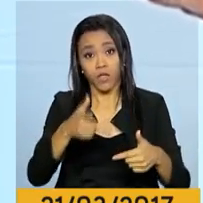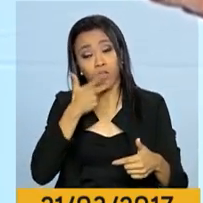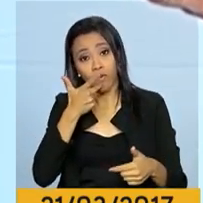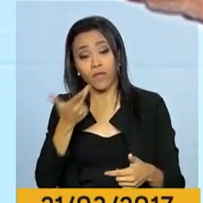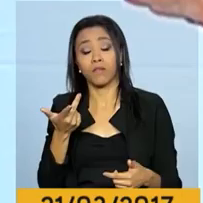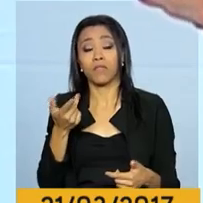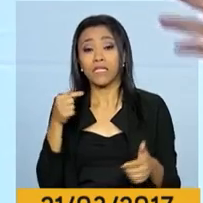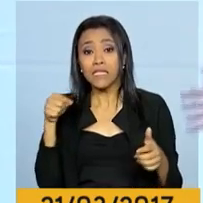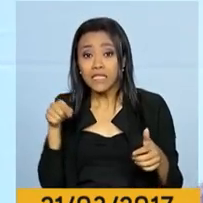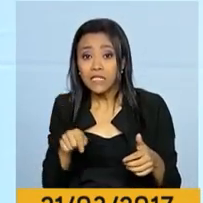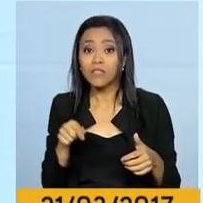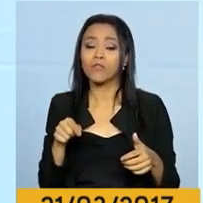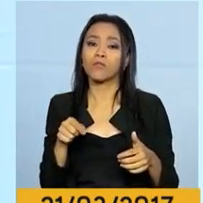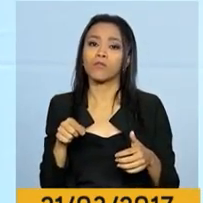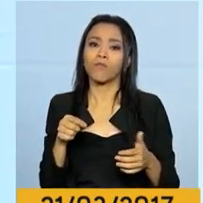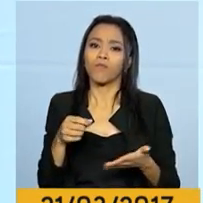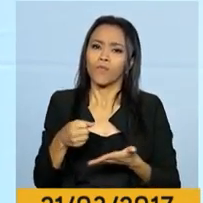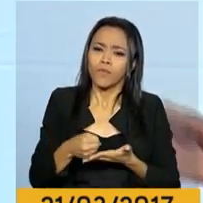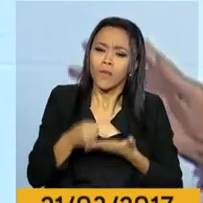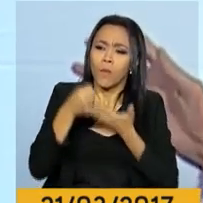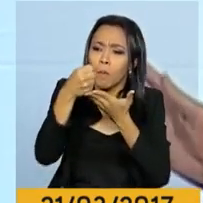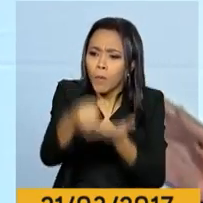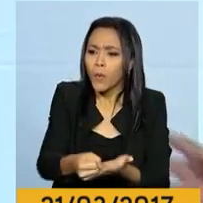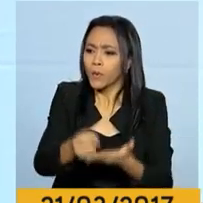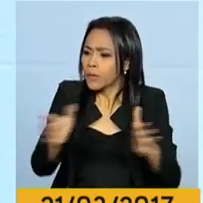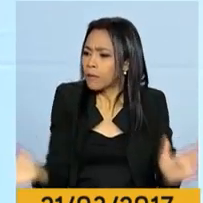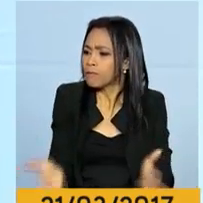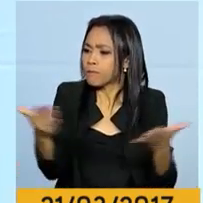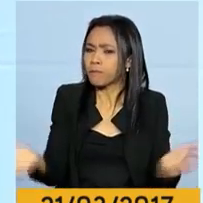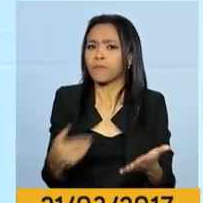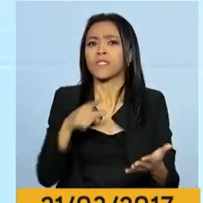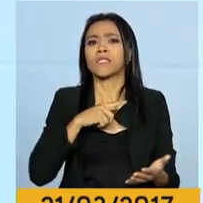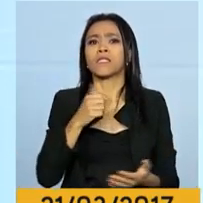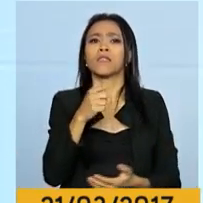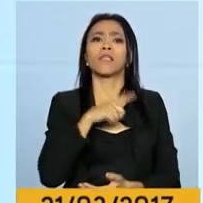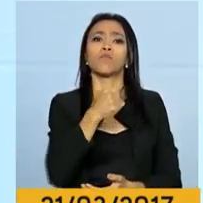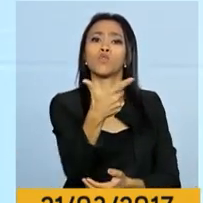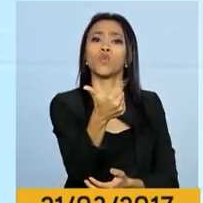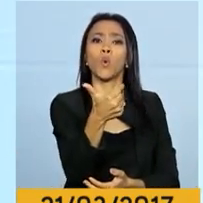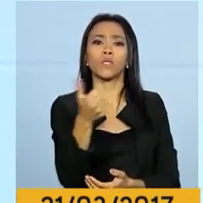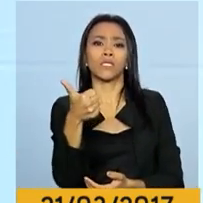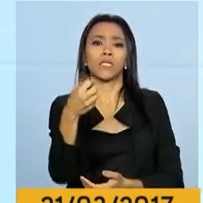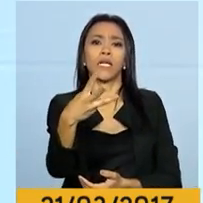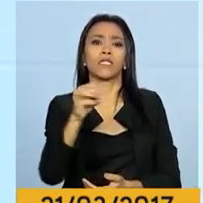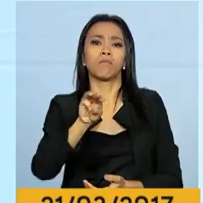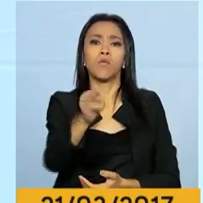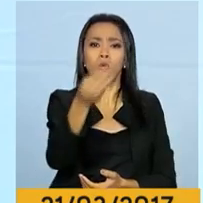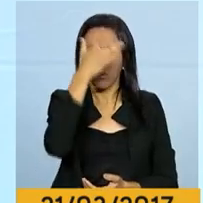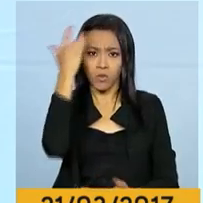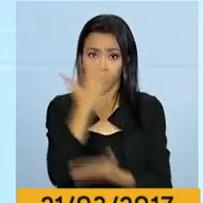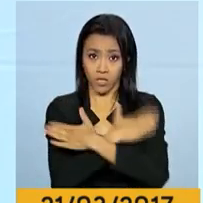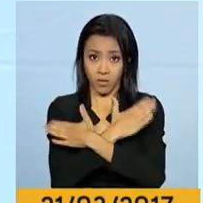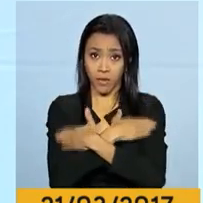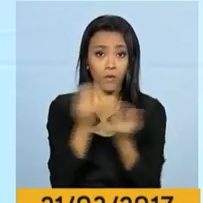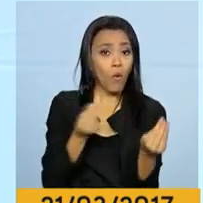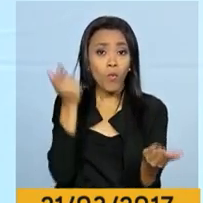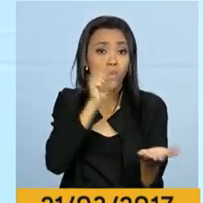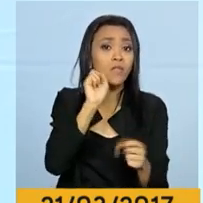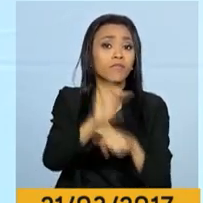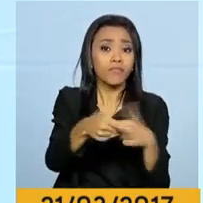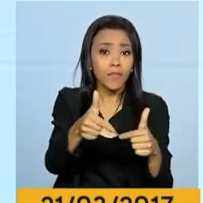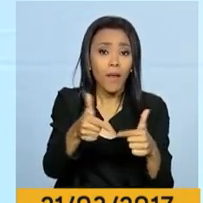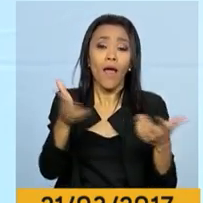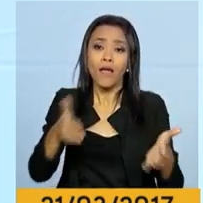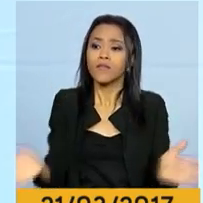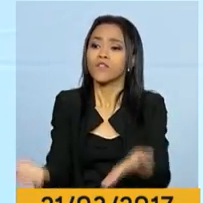isto incrementa a produção, porque se nós temos 12, 13 milhões de desempregados, a única maneira de obter emprego é